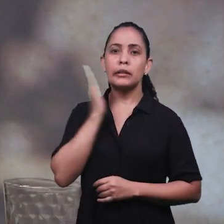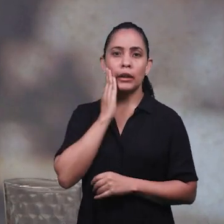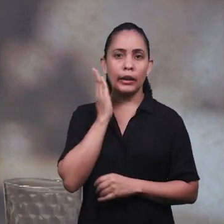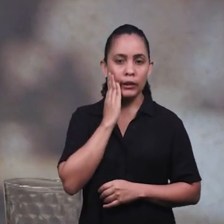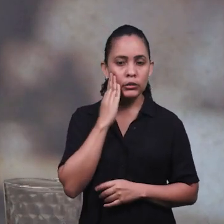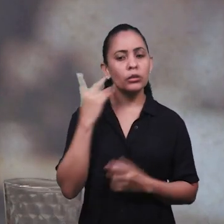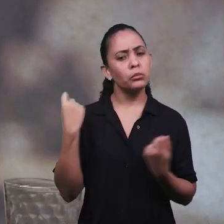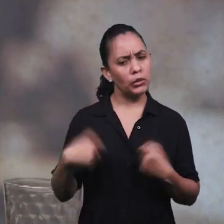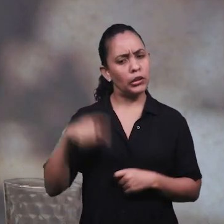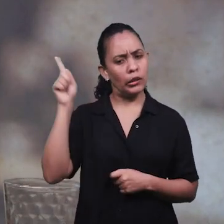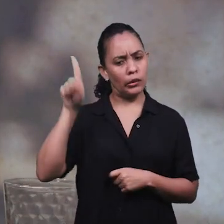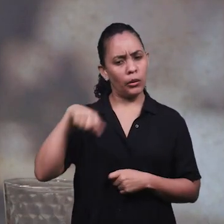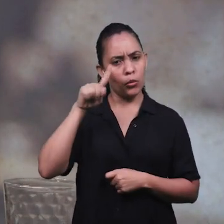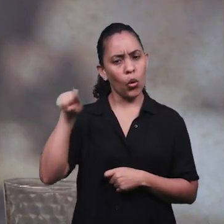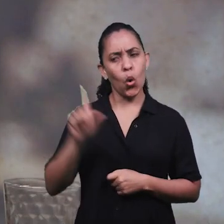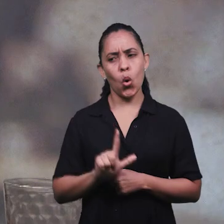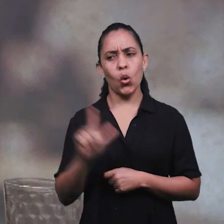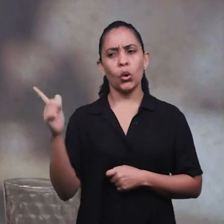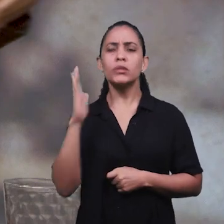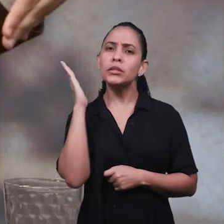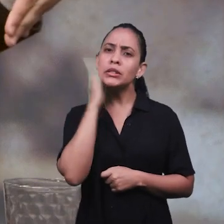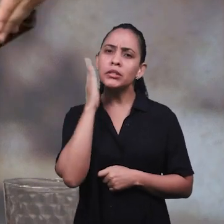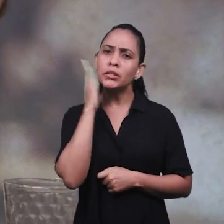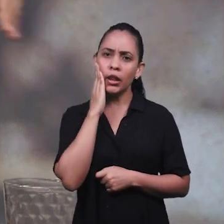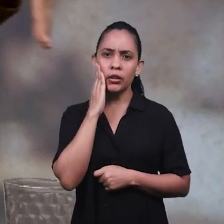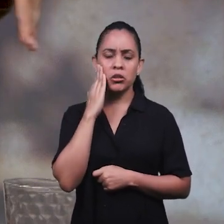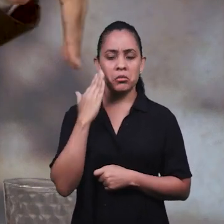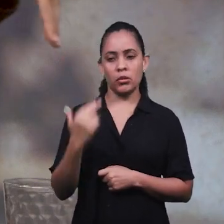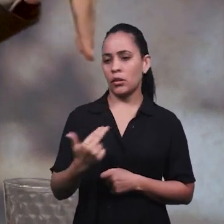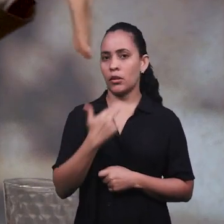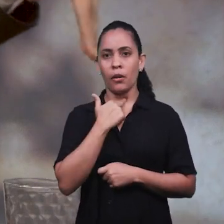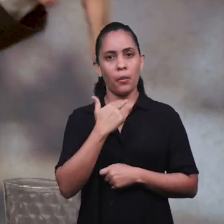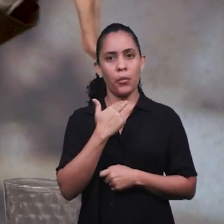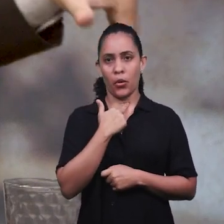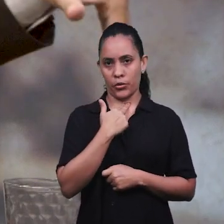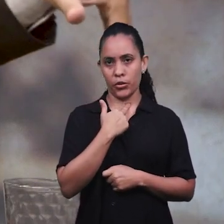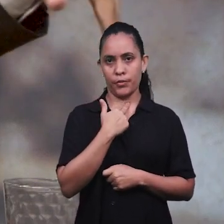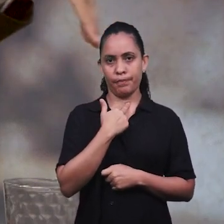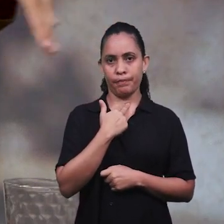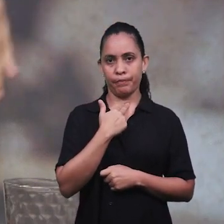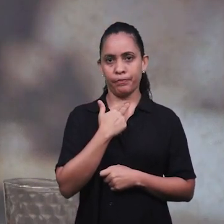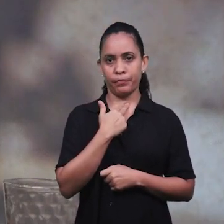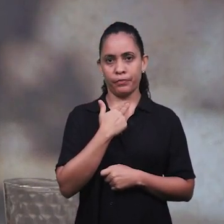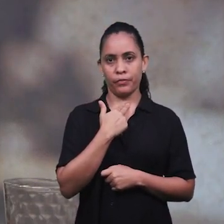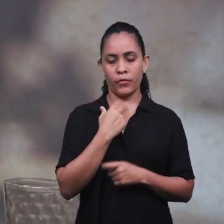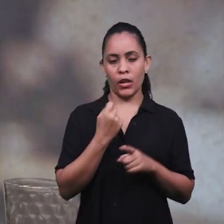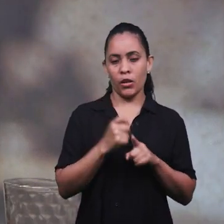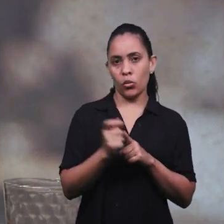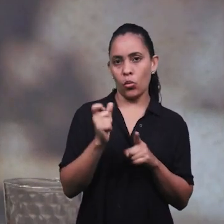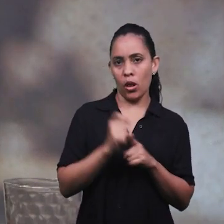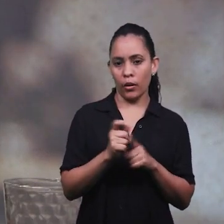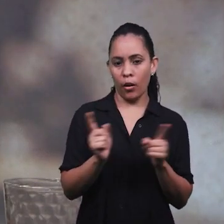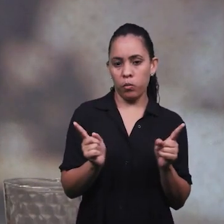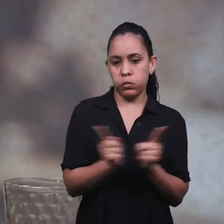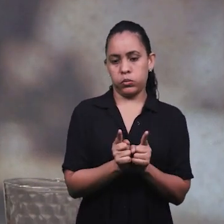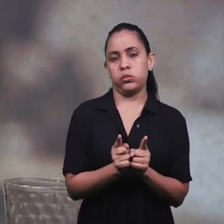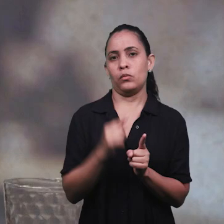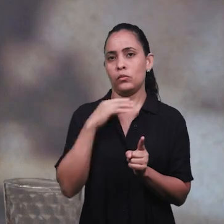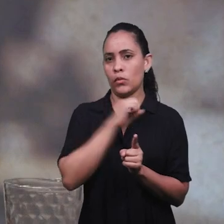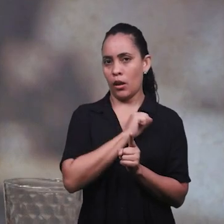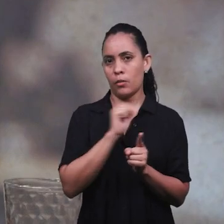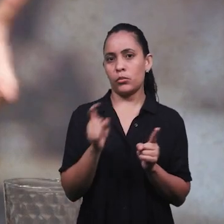deve haver essa proibição, outros entendem que de plano não pode haver locação de curtíssimo prazo. Depende muito do